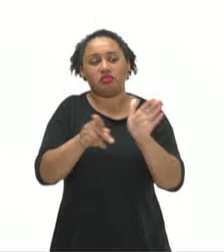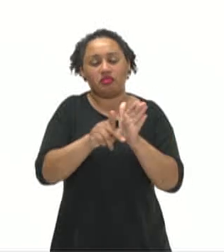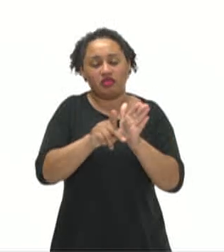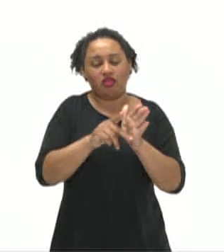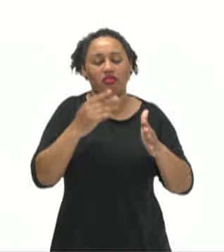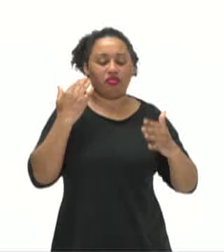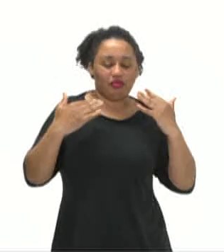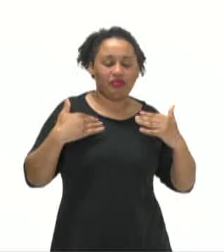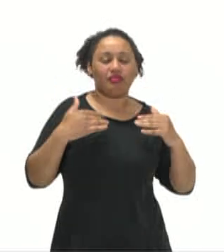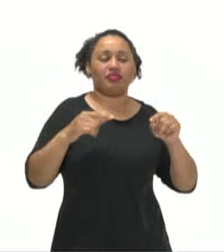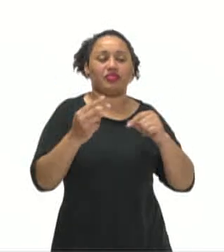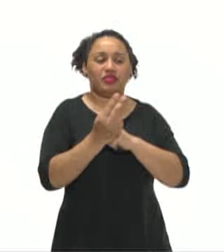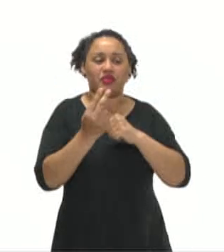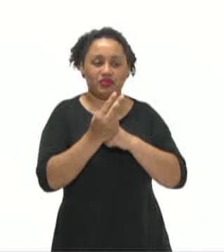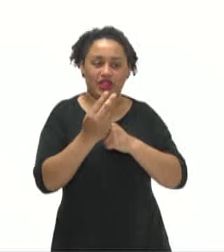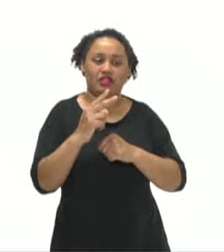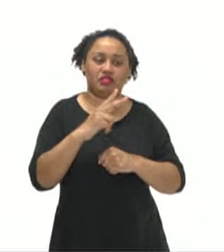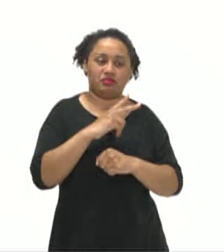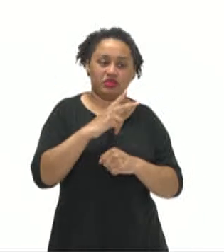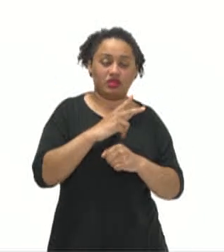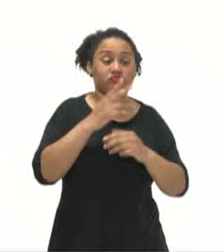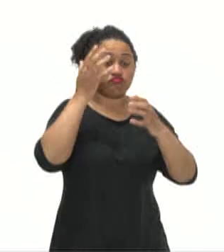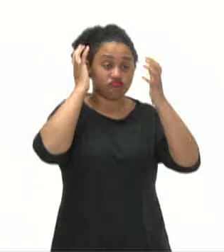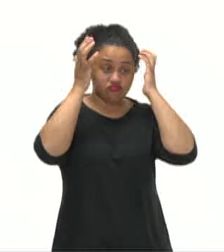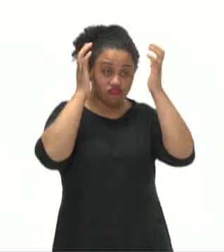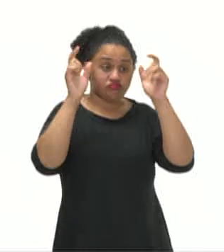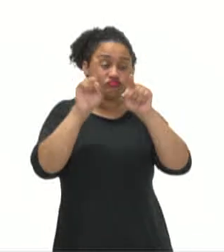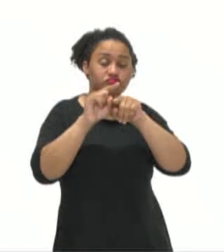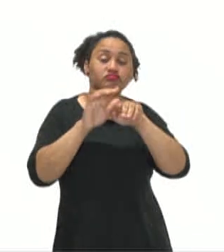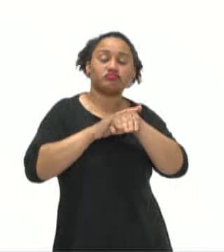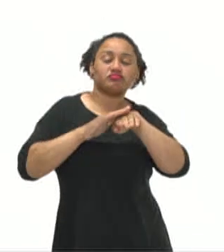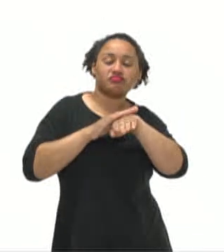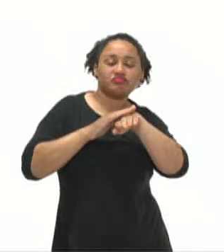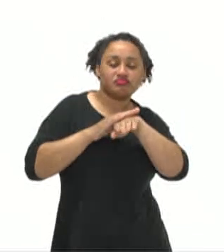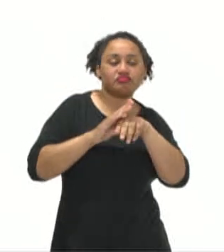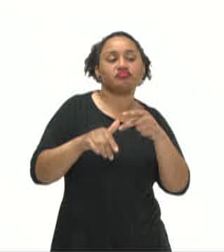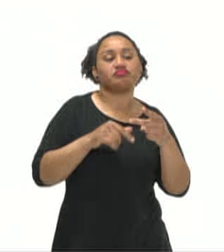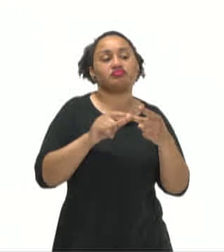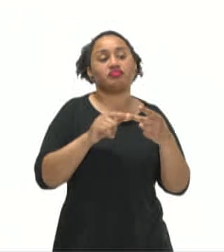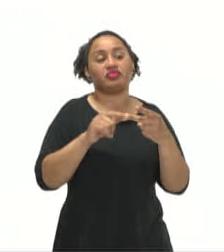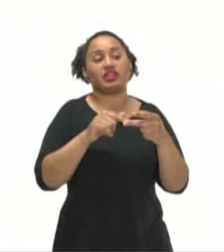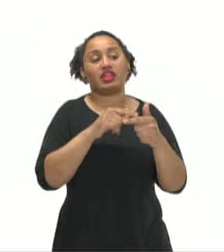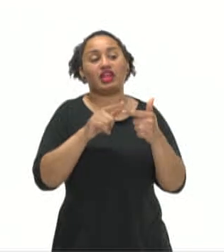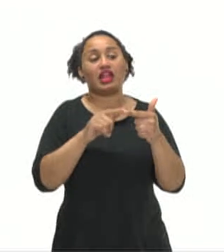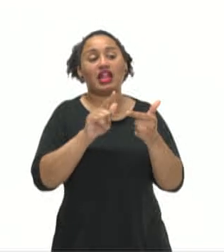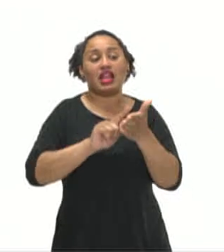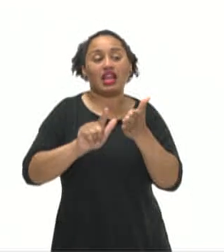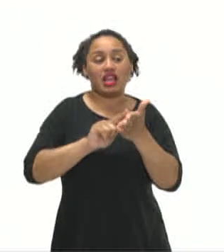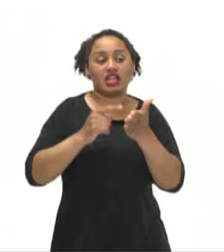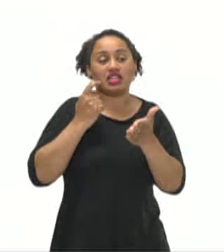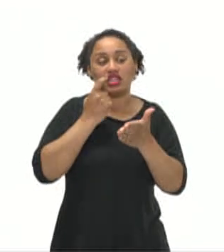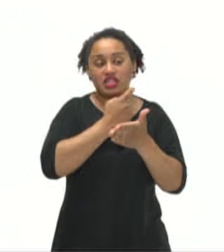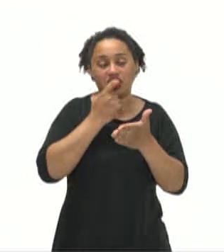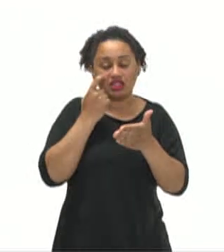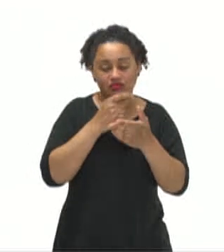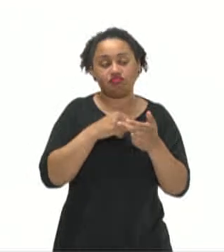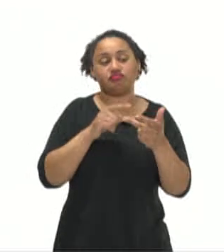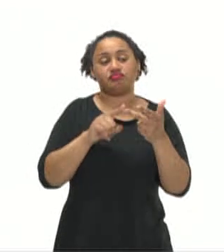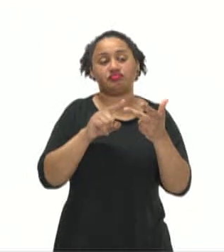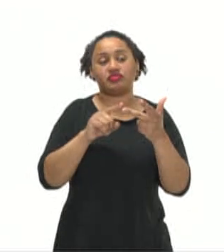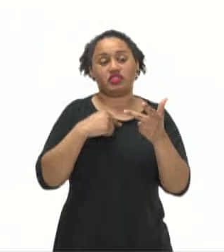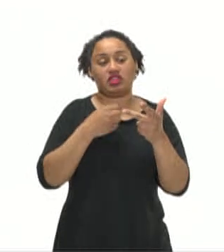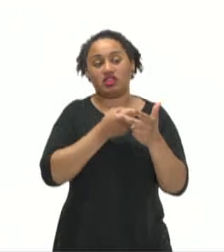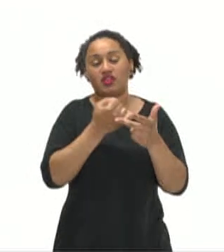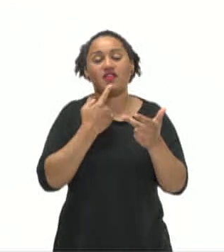de cuidado pessoal, como shampoo e bronzeadores. Limpa e desodoriza os dentes. Mantém o plasma sanguíneo